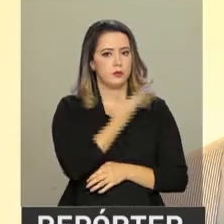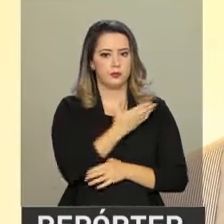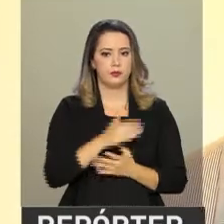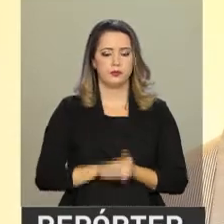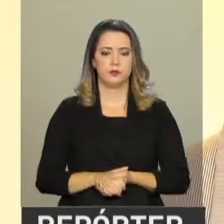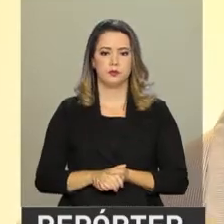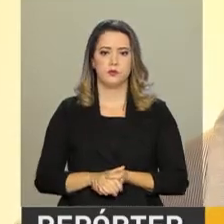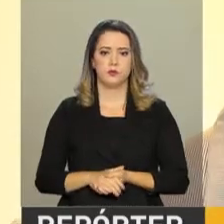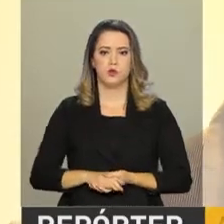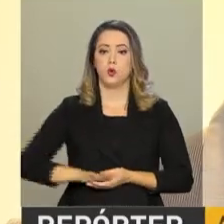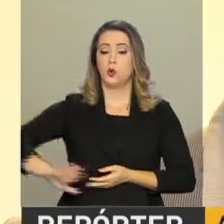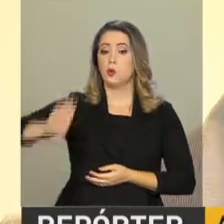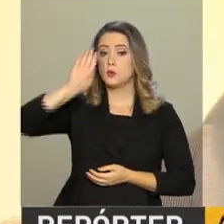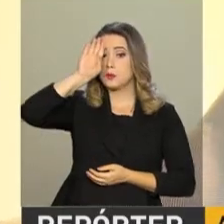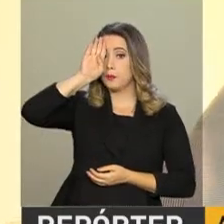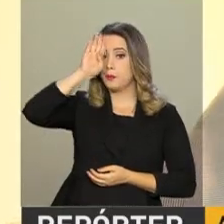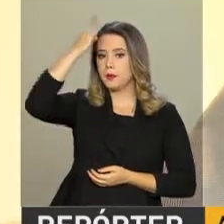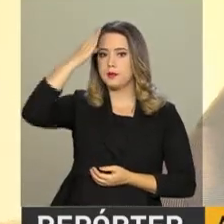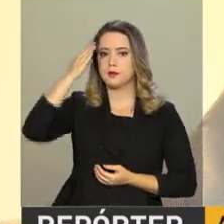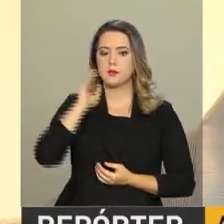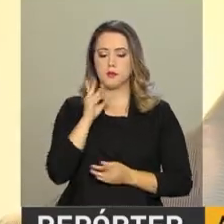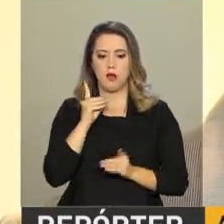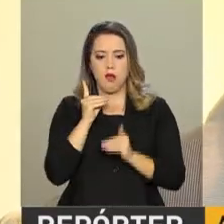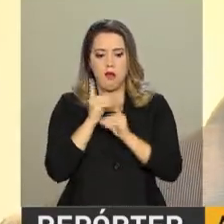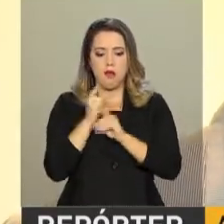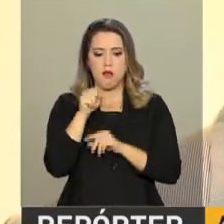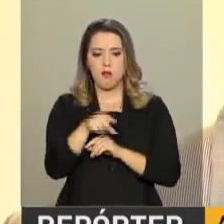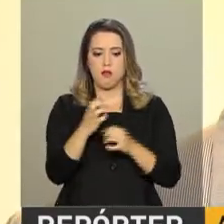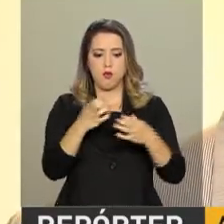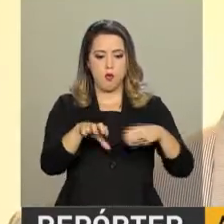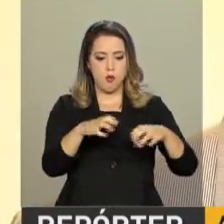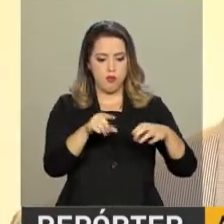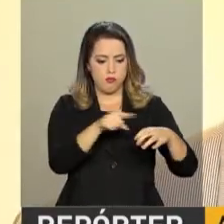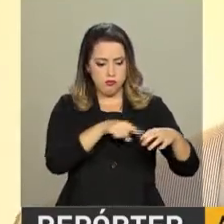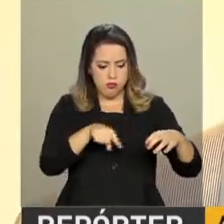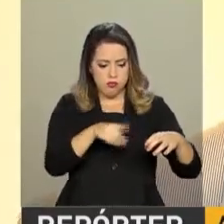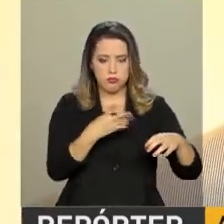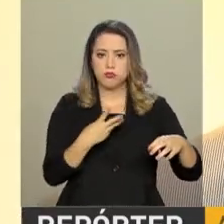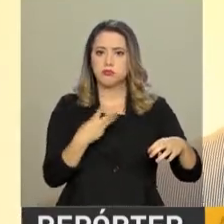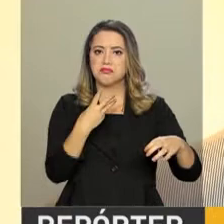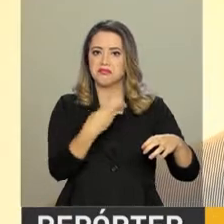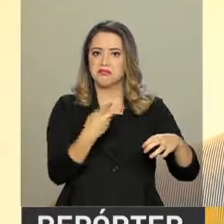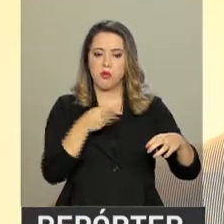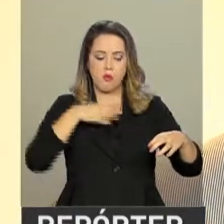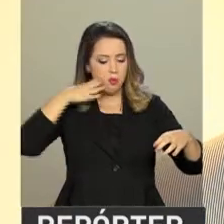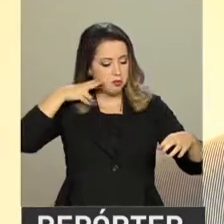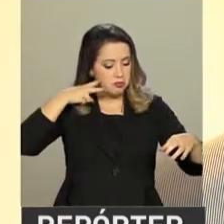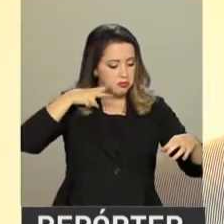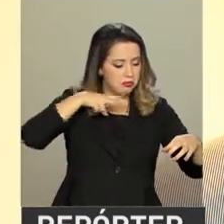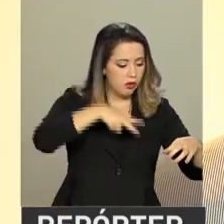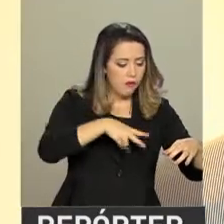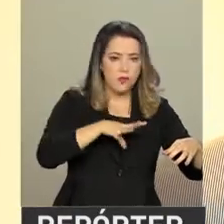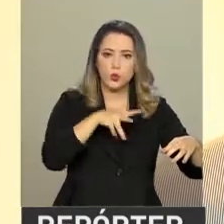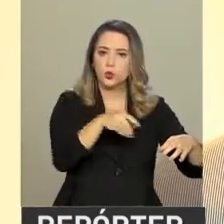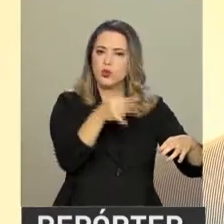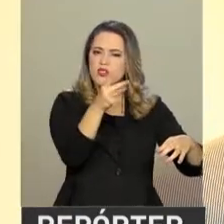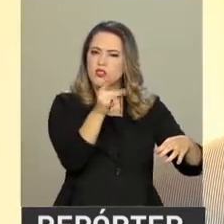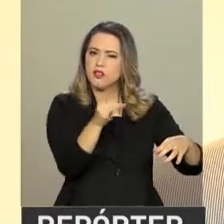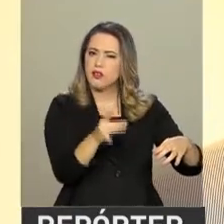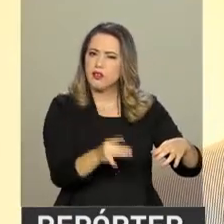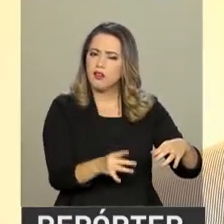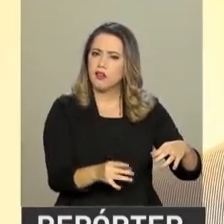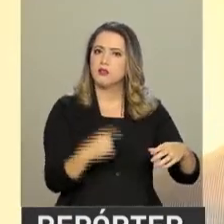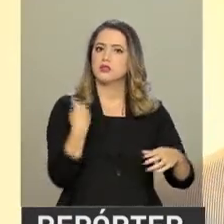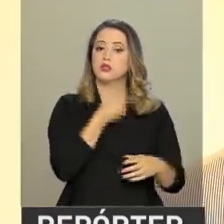princípios dos principais aspectos a pesquisa foi justamente você encontrar embriões preservado em três dimensões o que nos dá uma oportunidade para poder observar